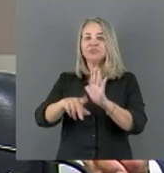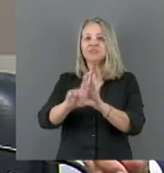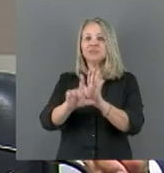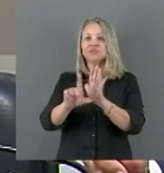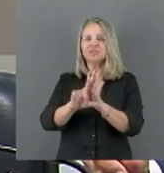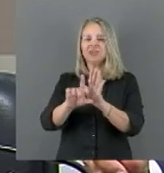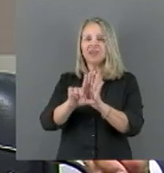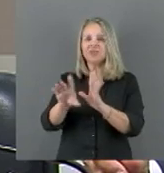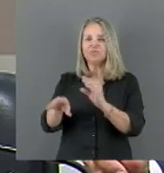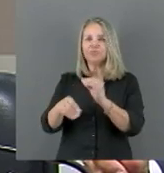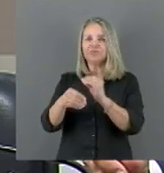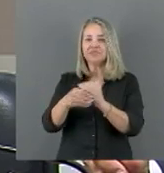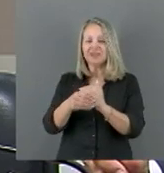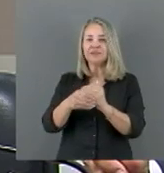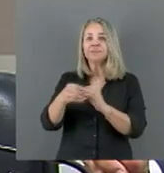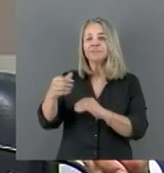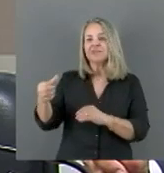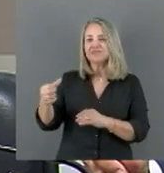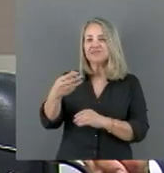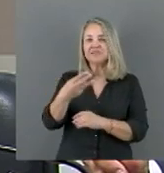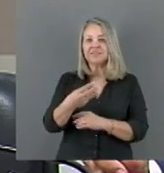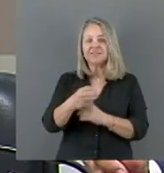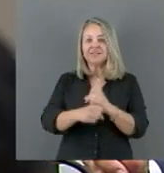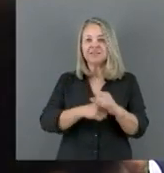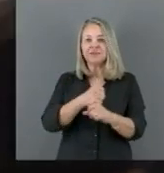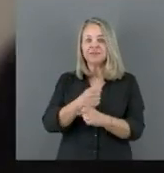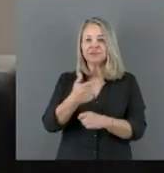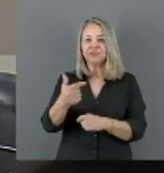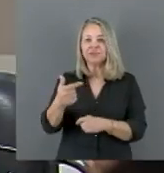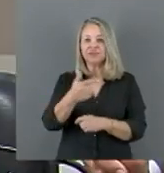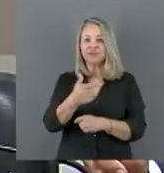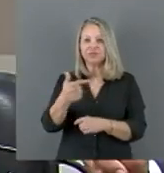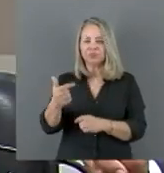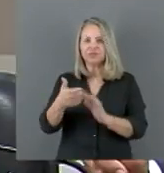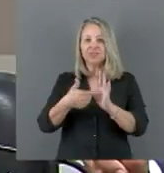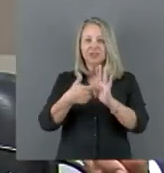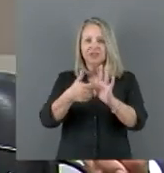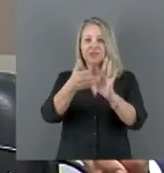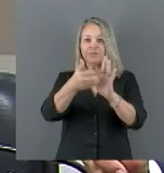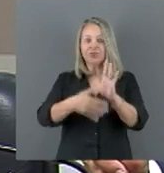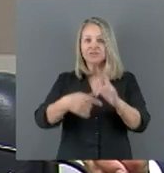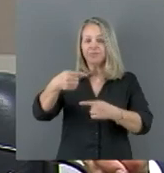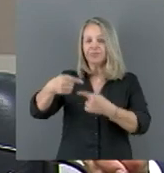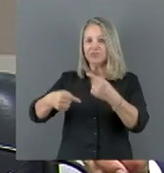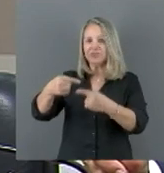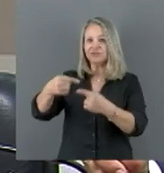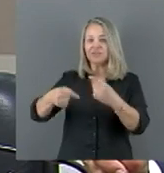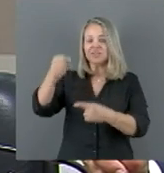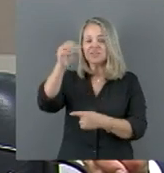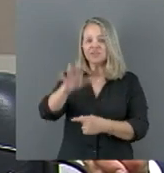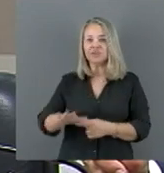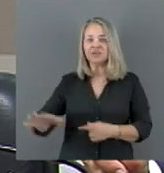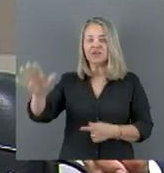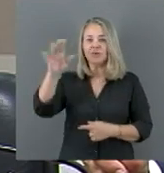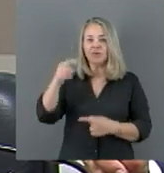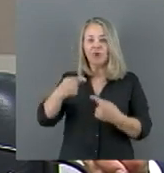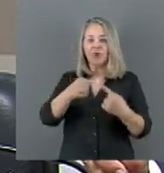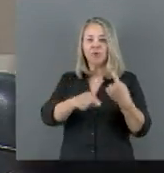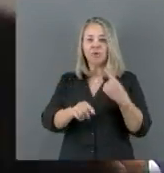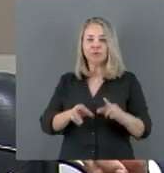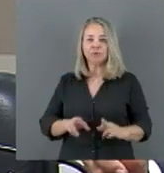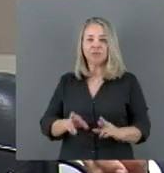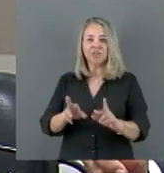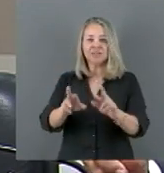número 63 de 2022, que trata sobre política nacional de combate ao câncer